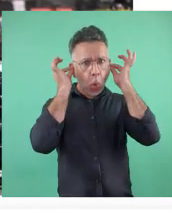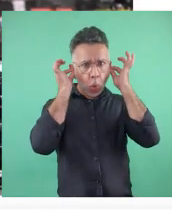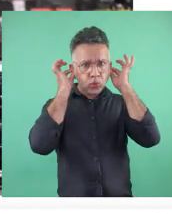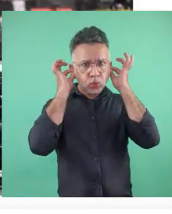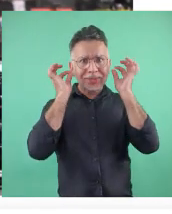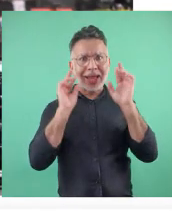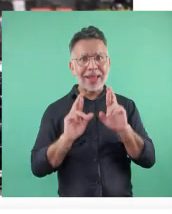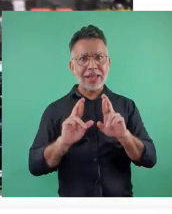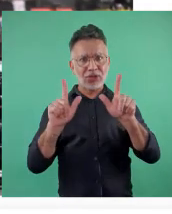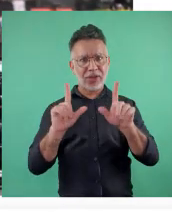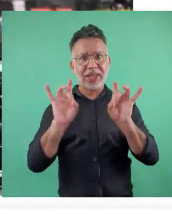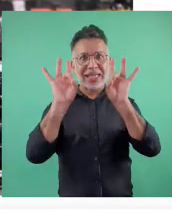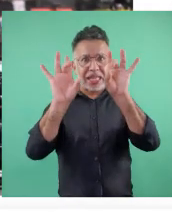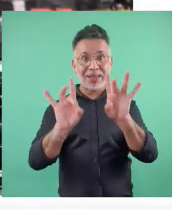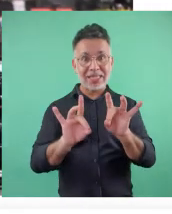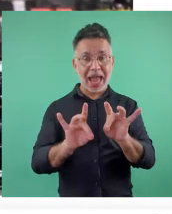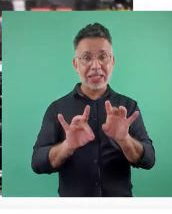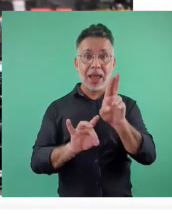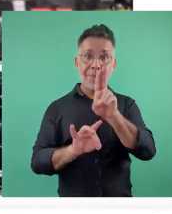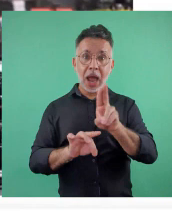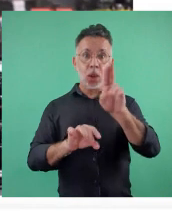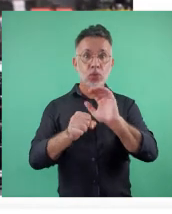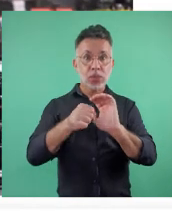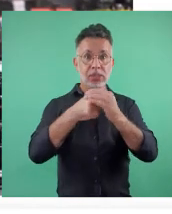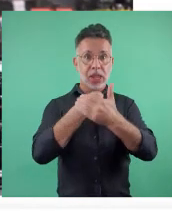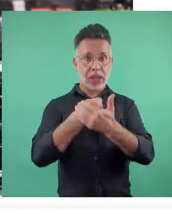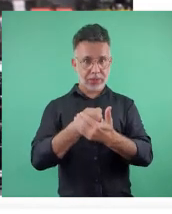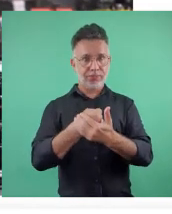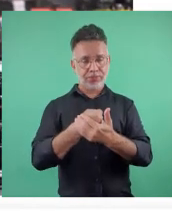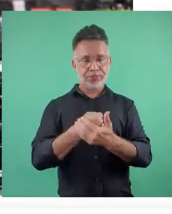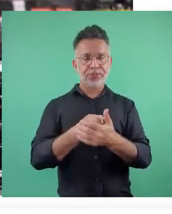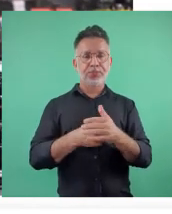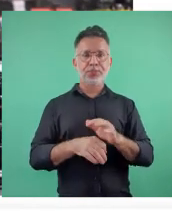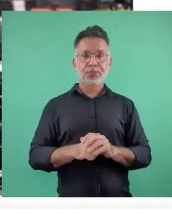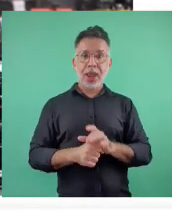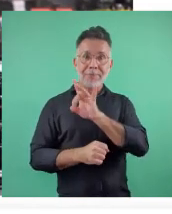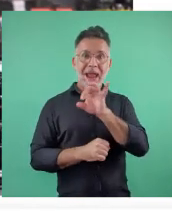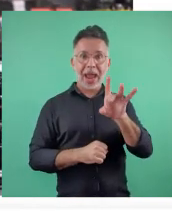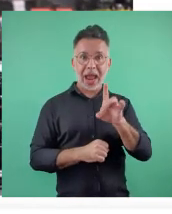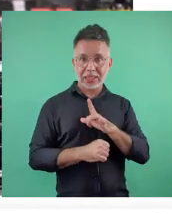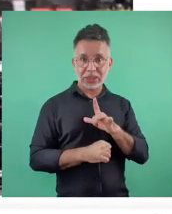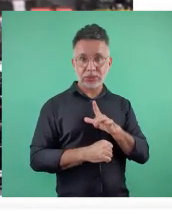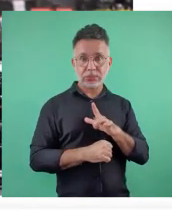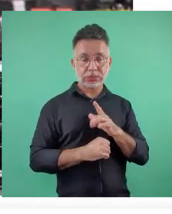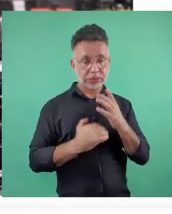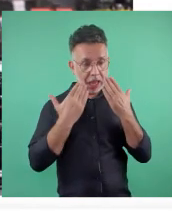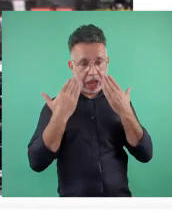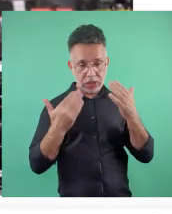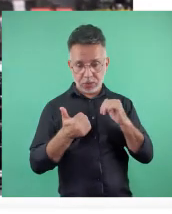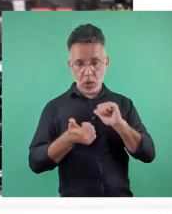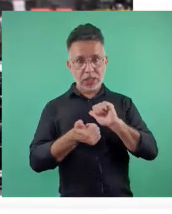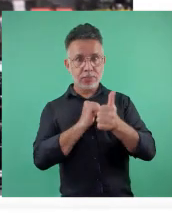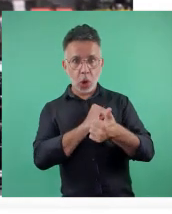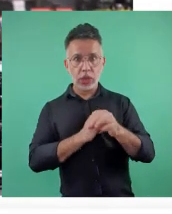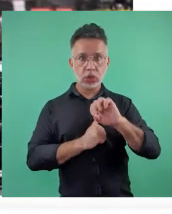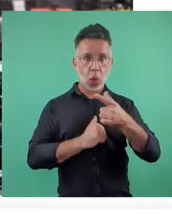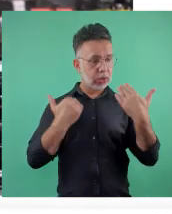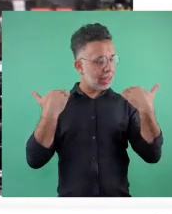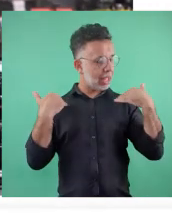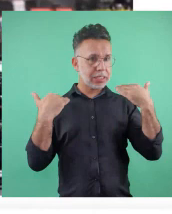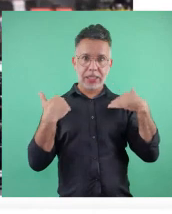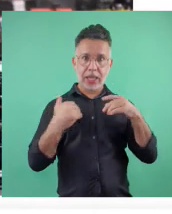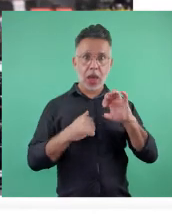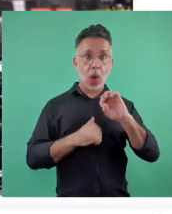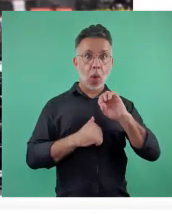auditivos especiais, diferentes para diferentes aplicabilidades. Então, para cada tipo